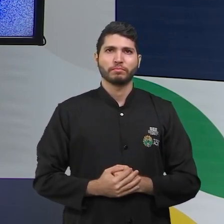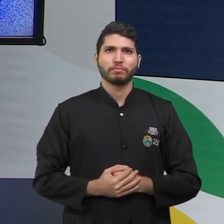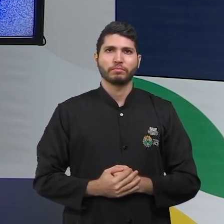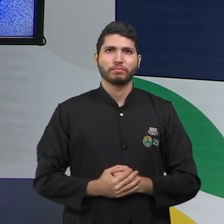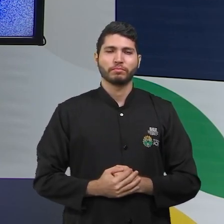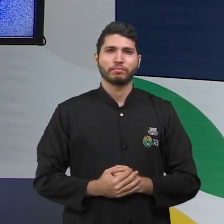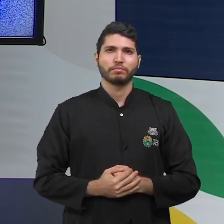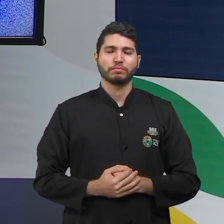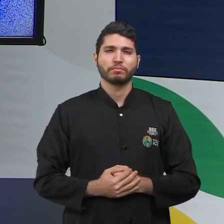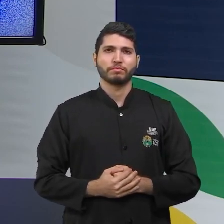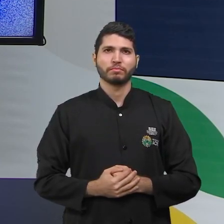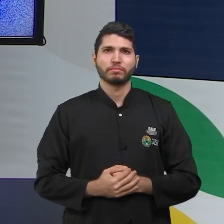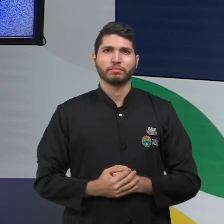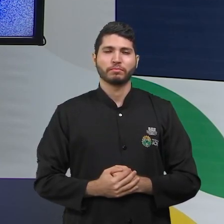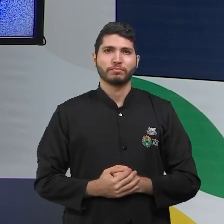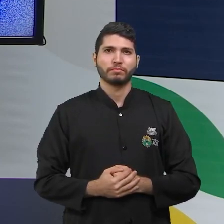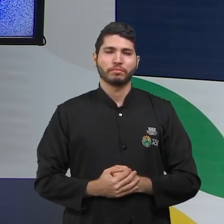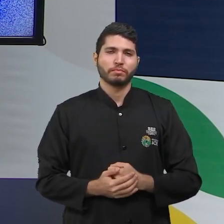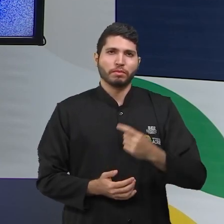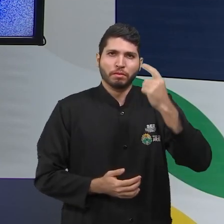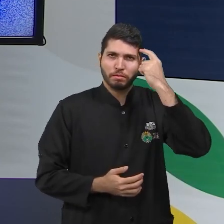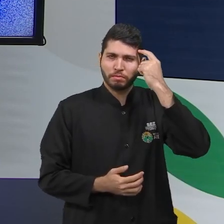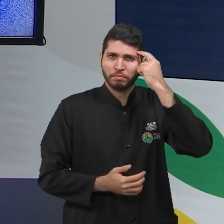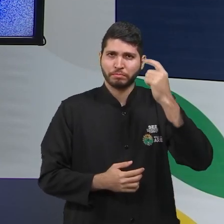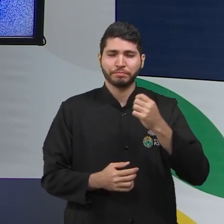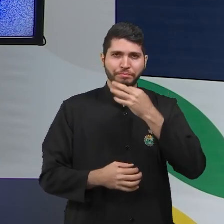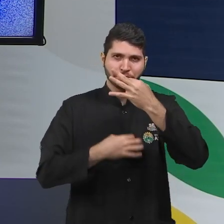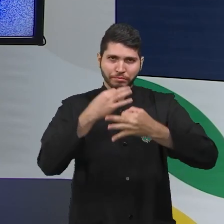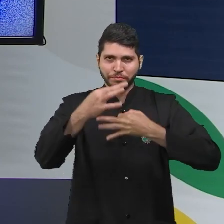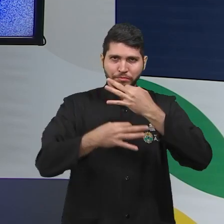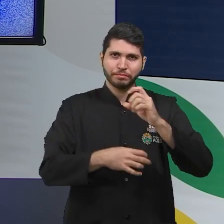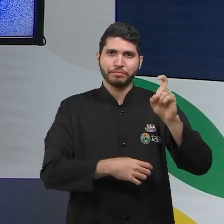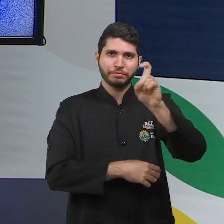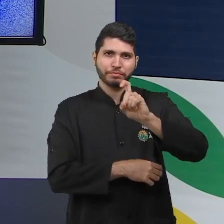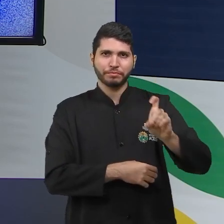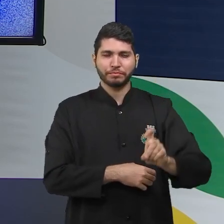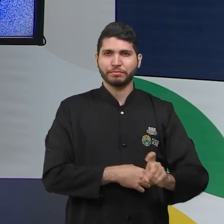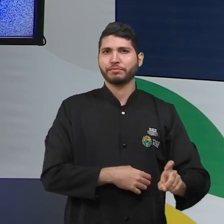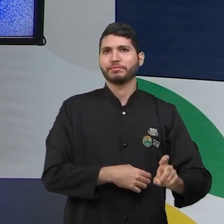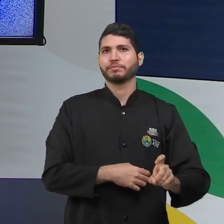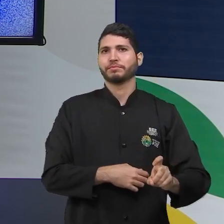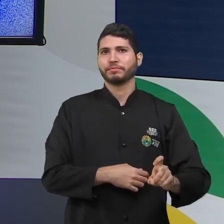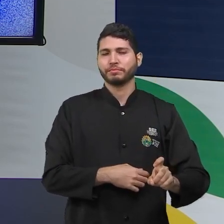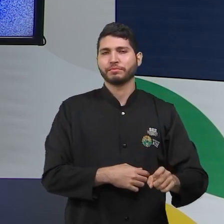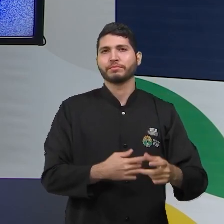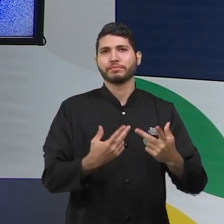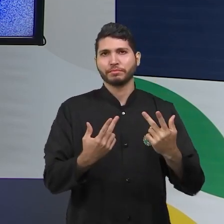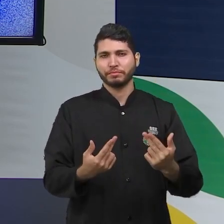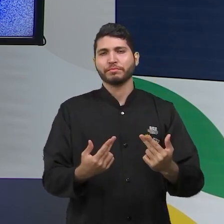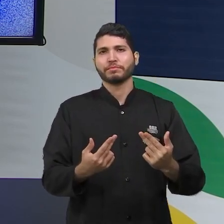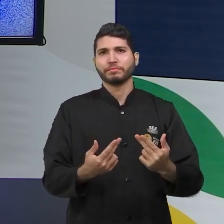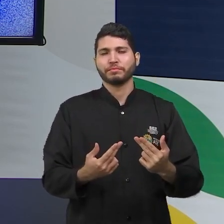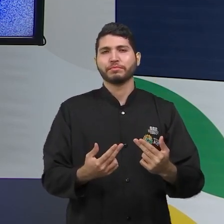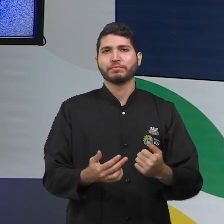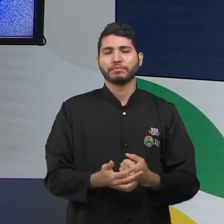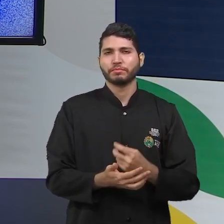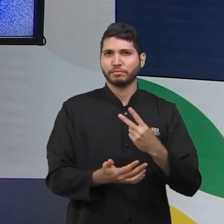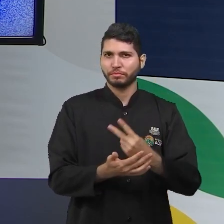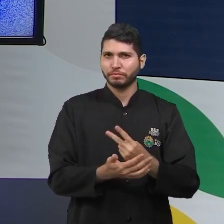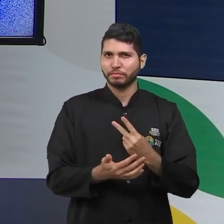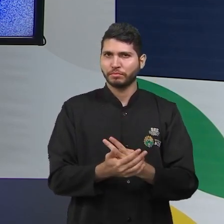um potencial crítico. E aqui no grafite não é diferente. O grafite ele está sempre